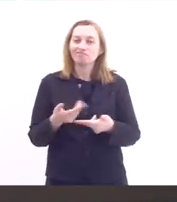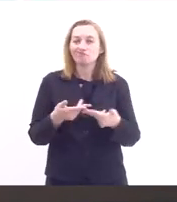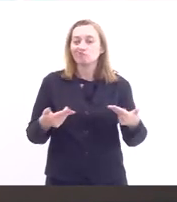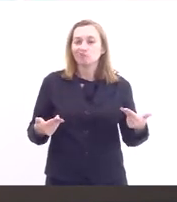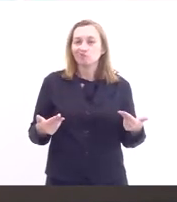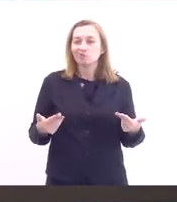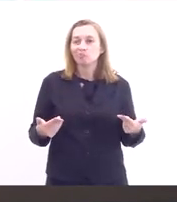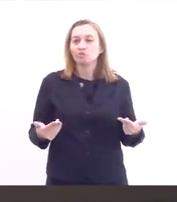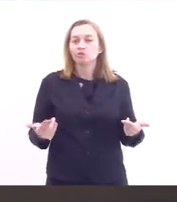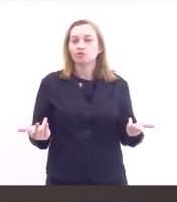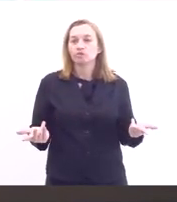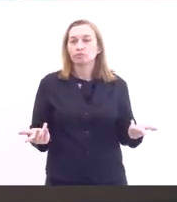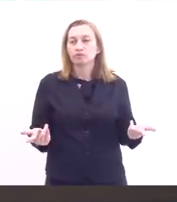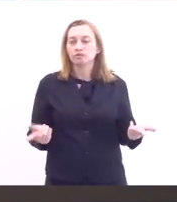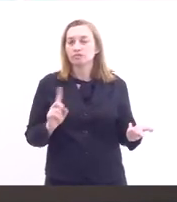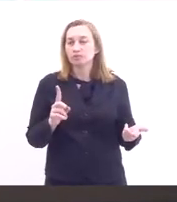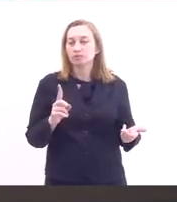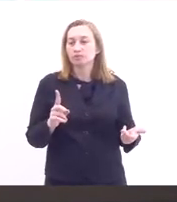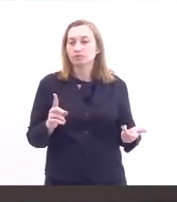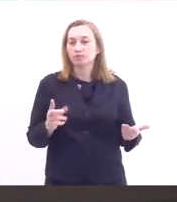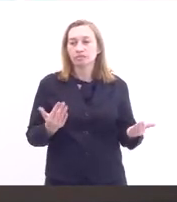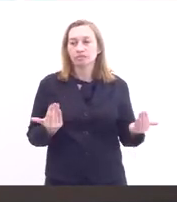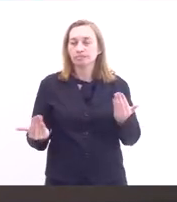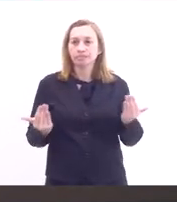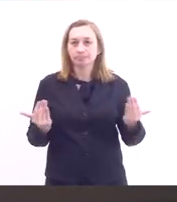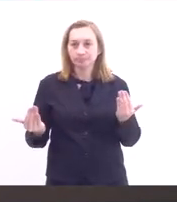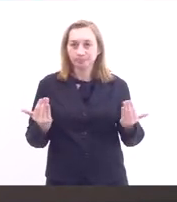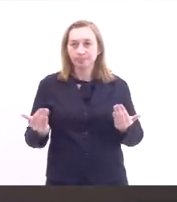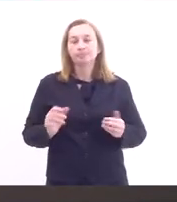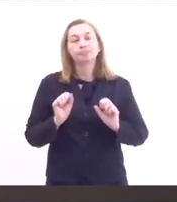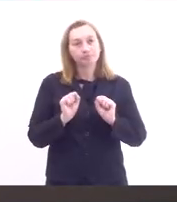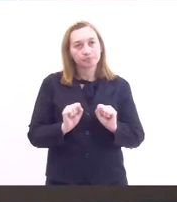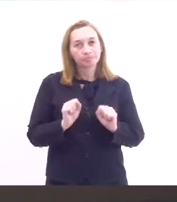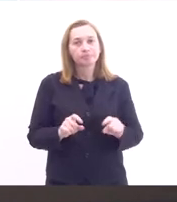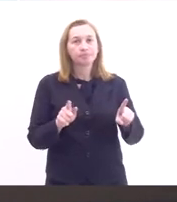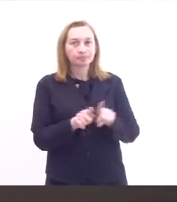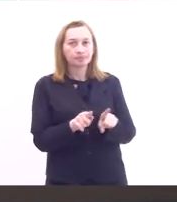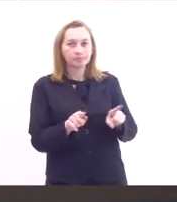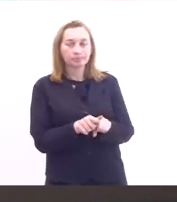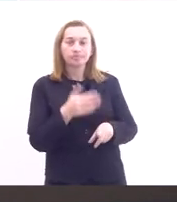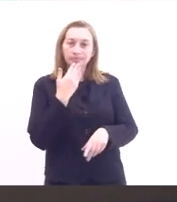são comparáveis. Então, a senhora podia também